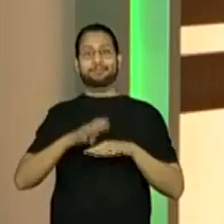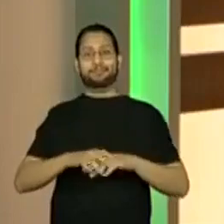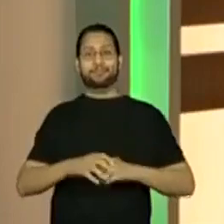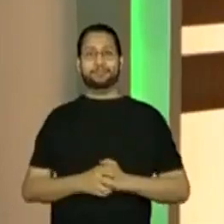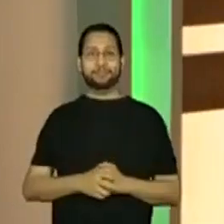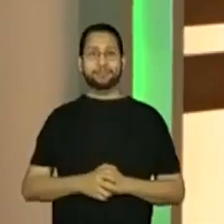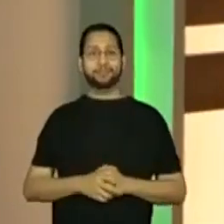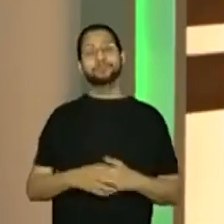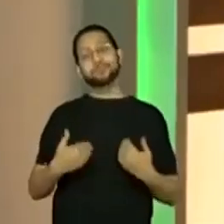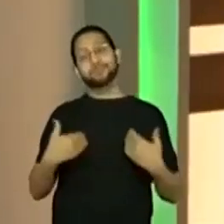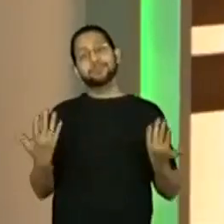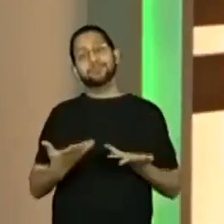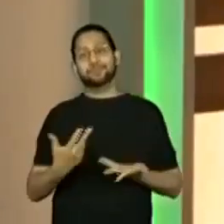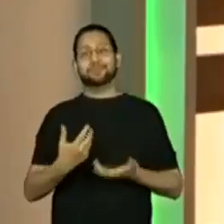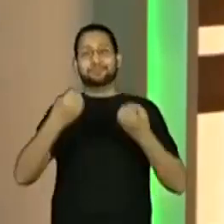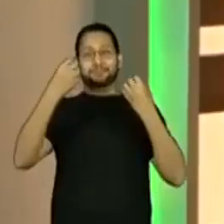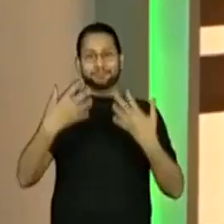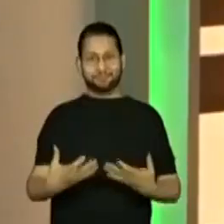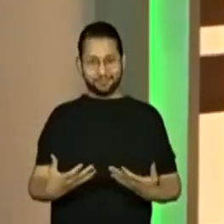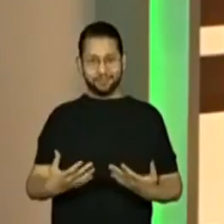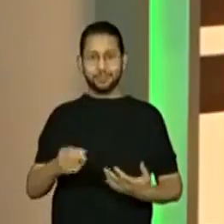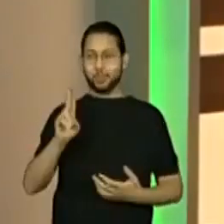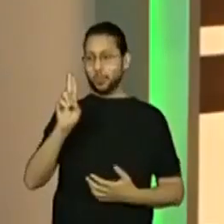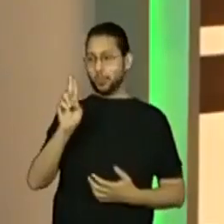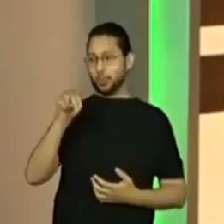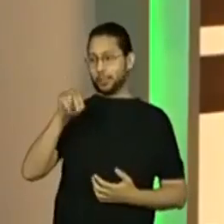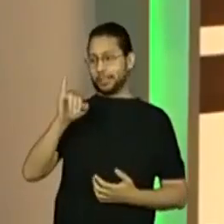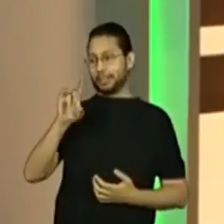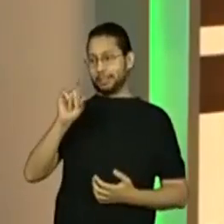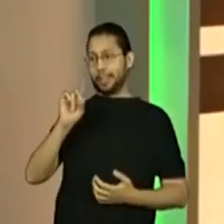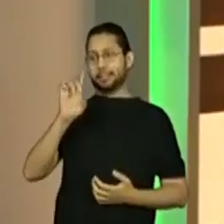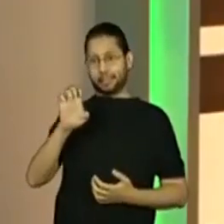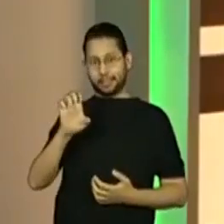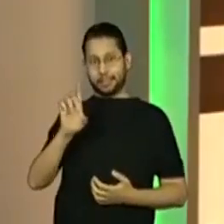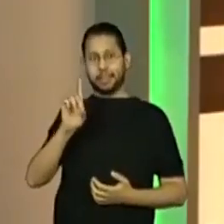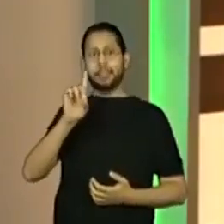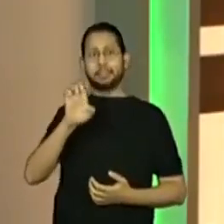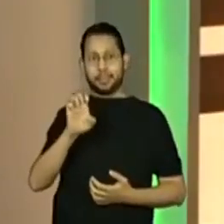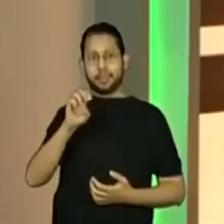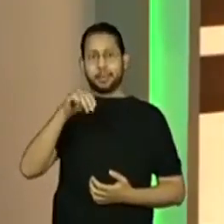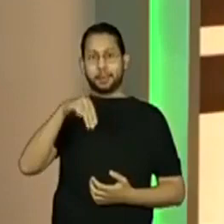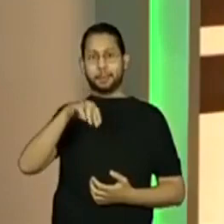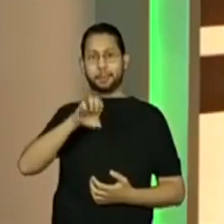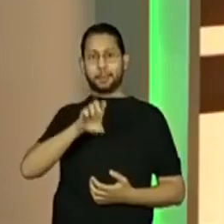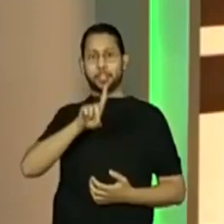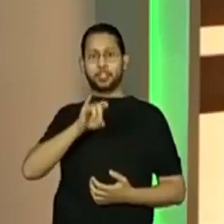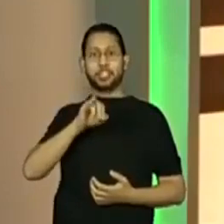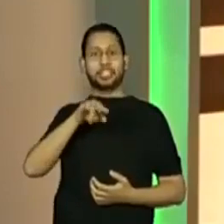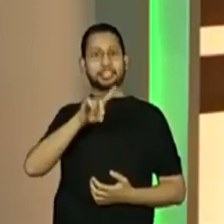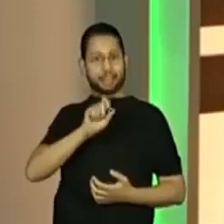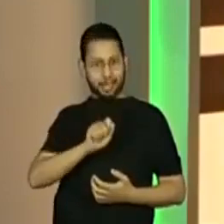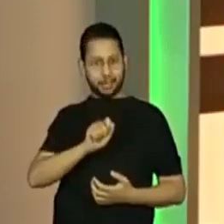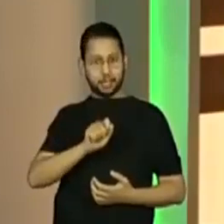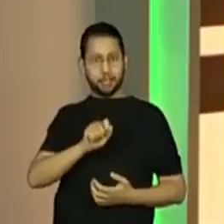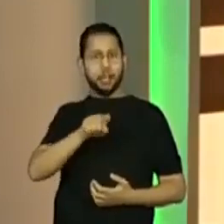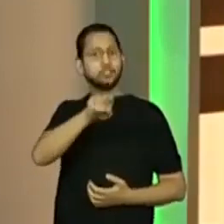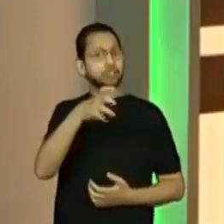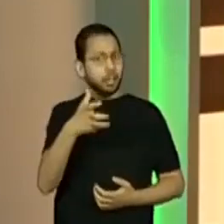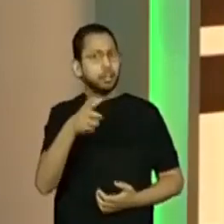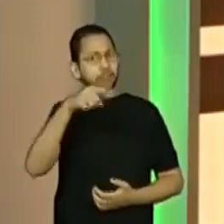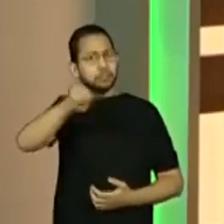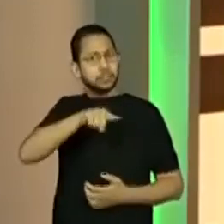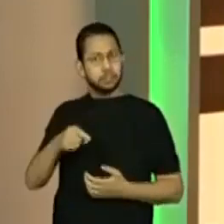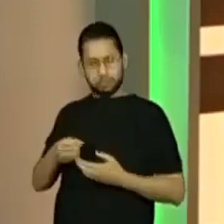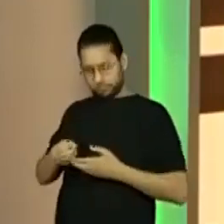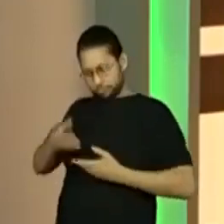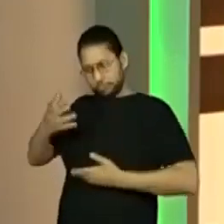Nós vamos falar um pouco sobre unidade de medida e nós precisamos muito da participação de vocês no chat. Então, se caso